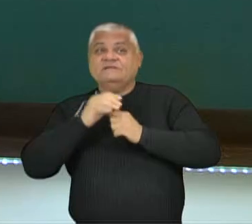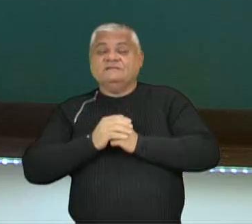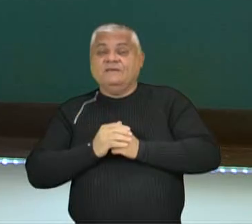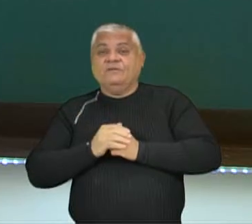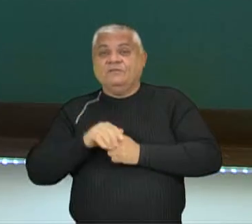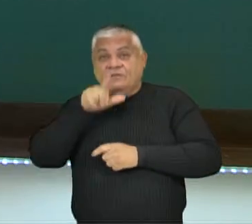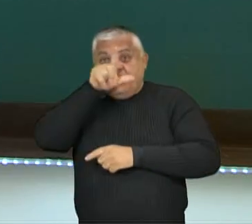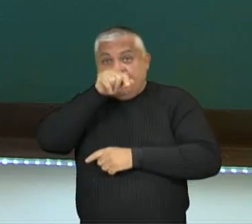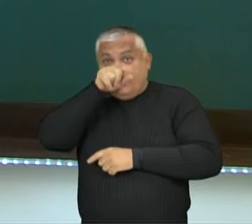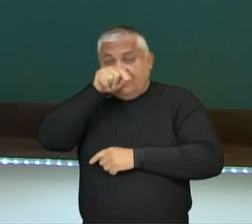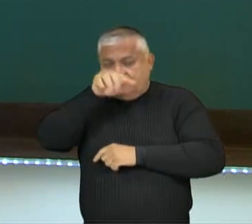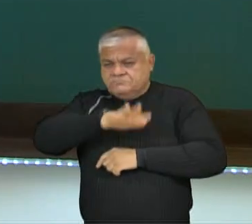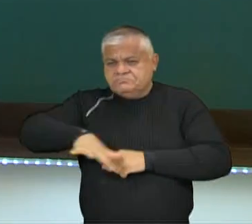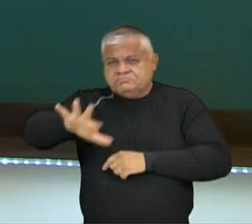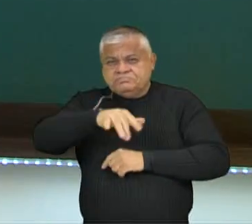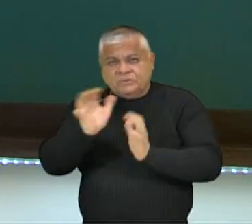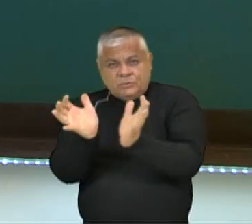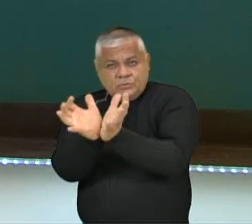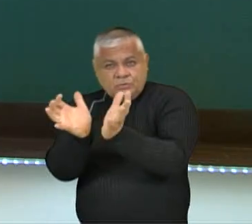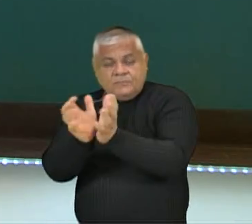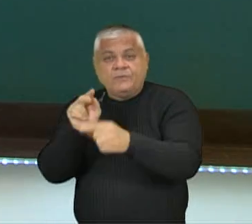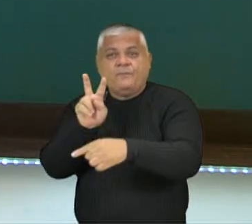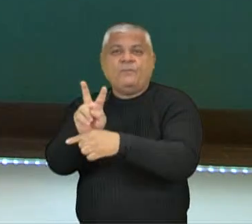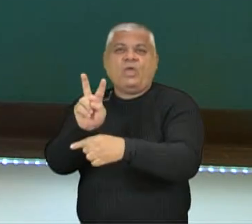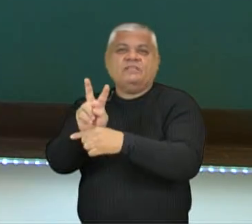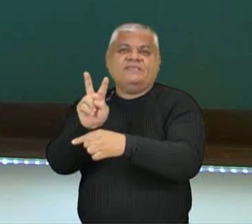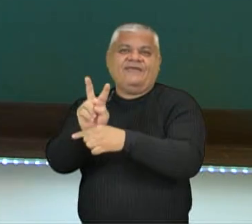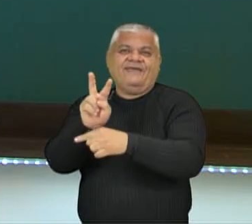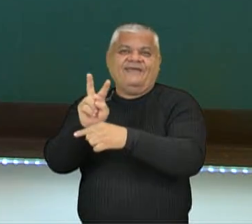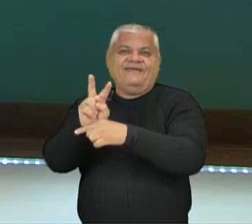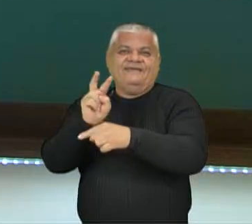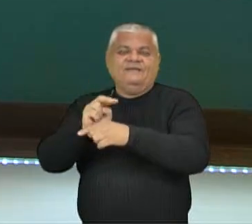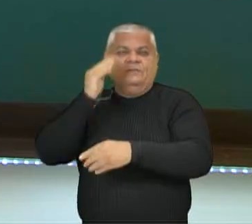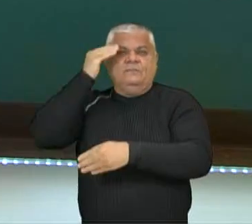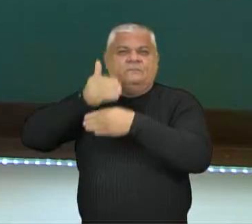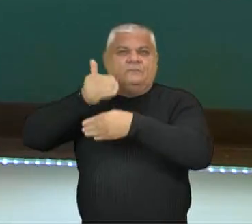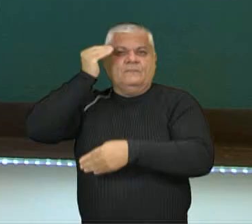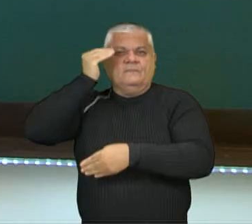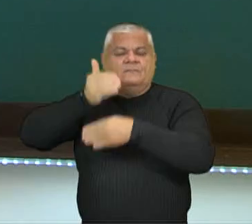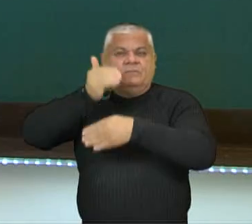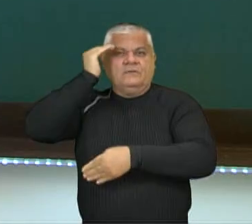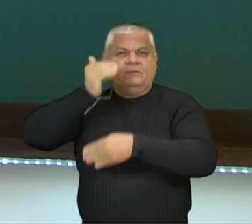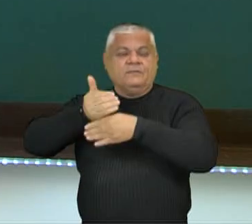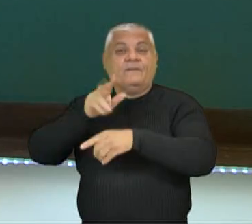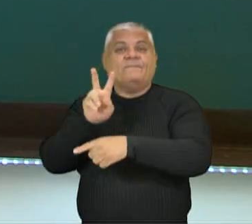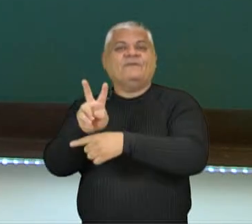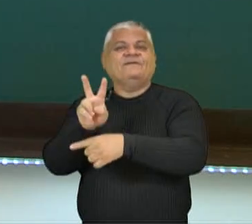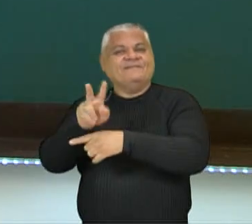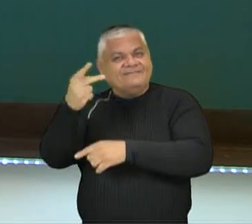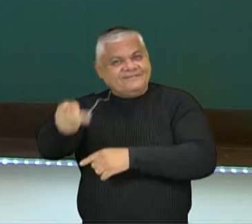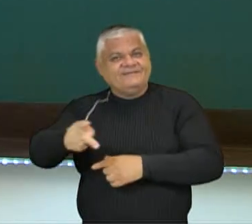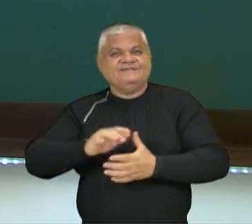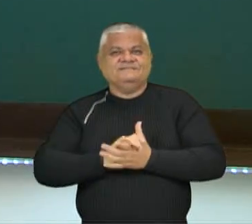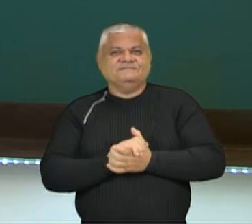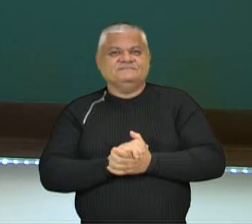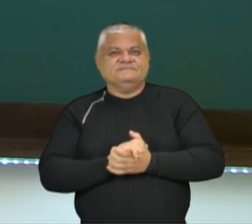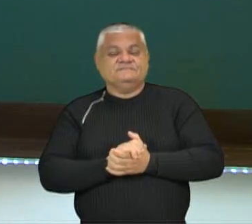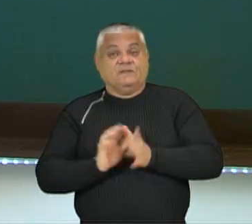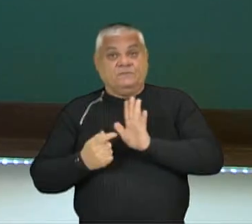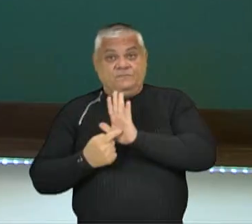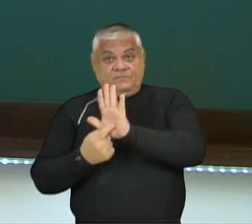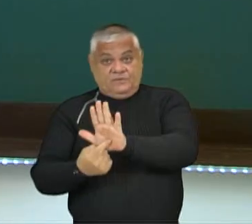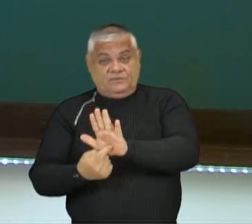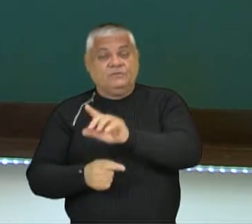aves ele é bem desenvolvido para fazer a proteção do globo dessas, desses animais, tá? Isso